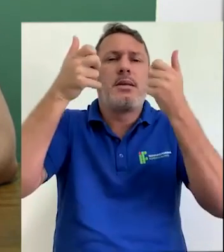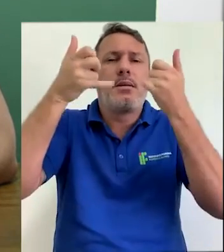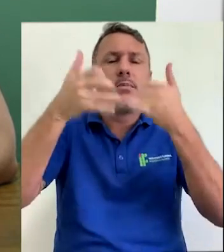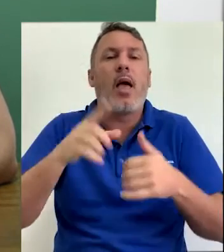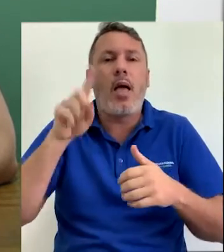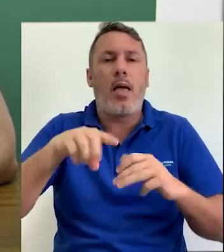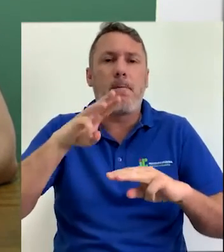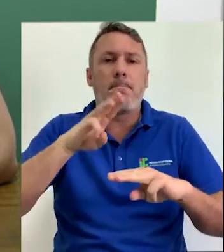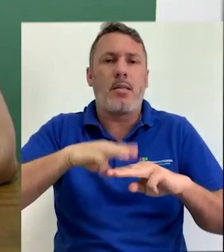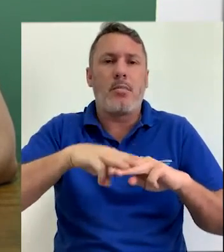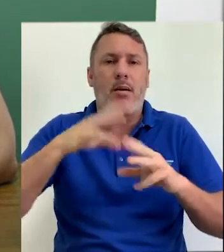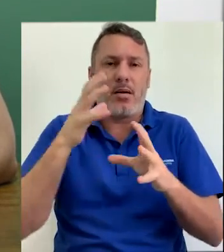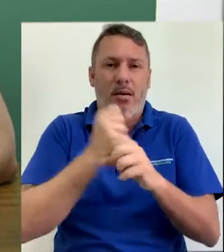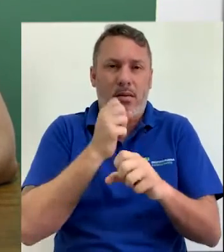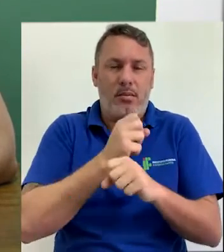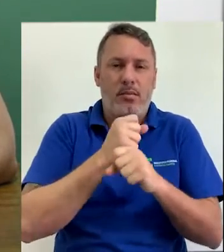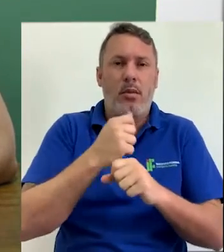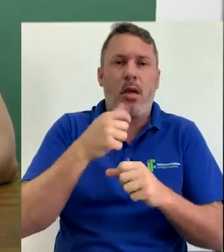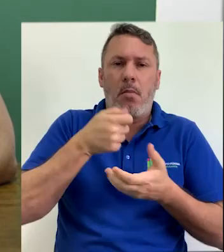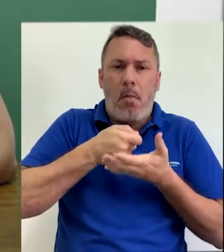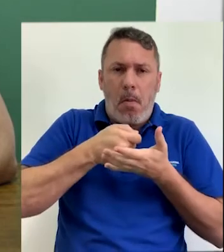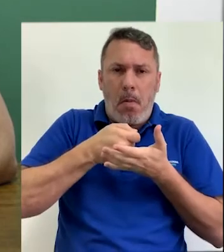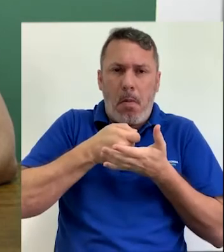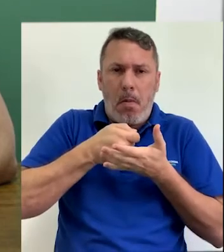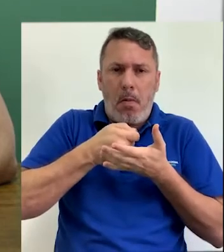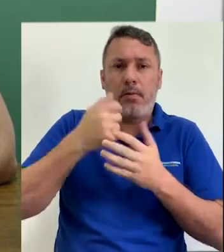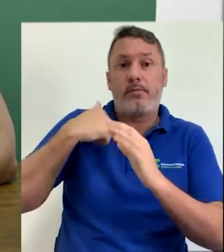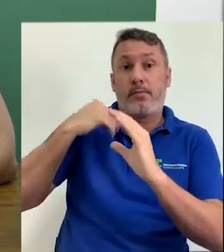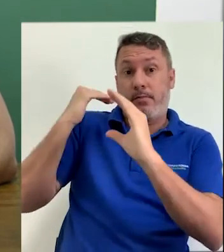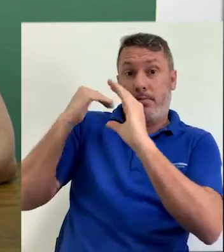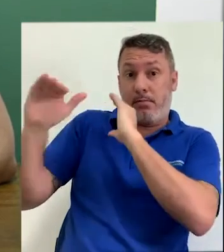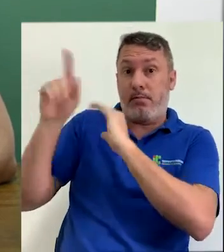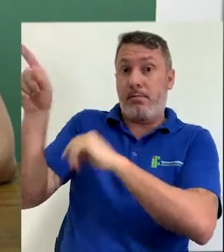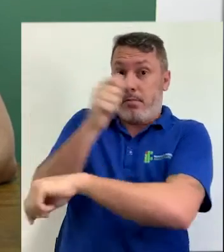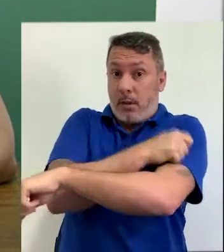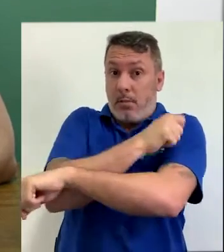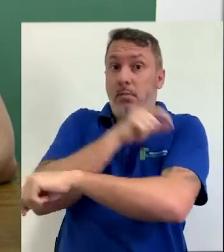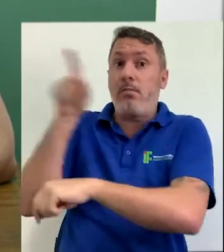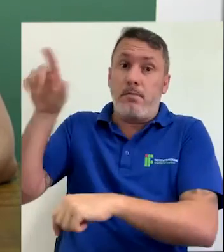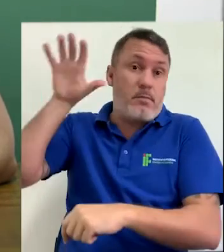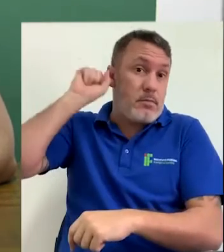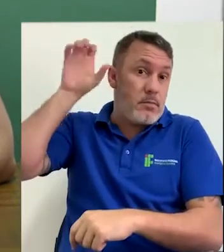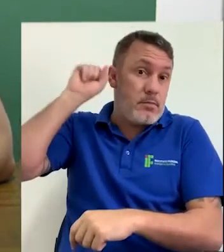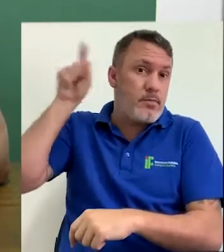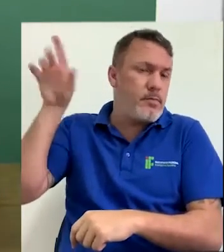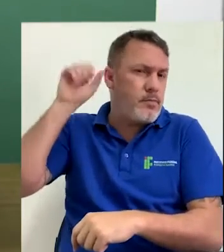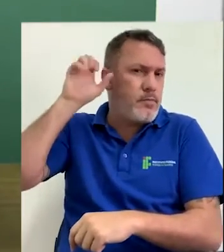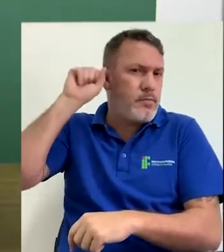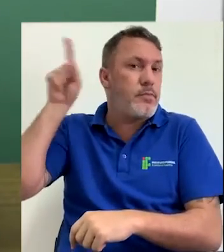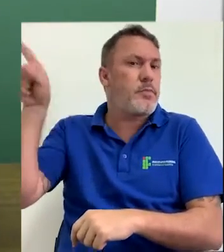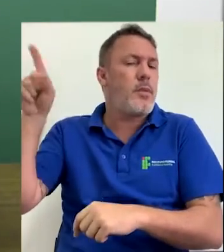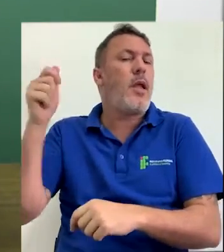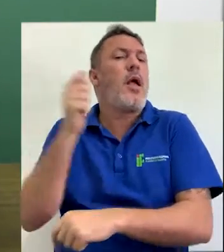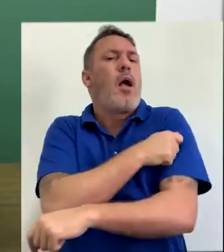Pedi para o aluno ouvir o meu áudio